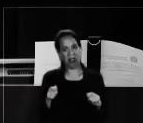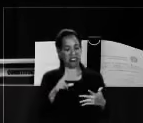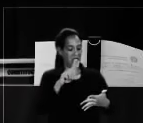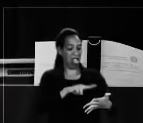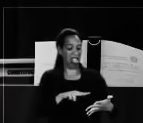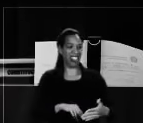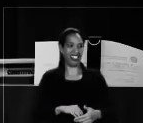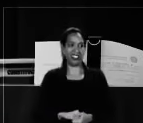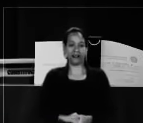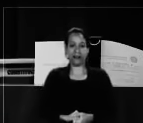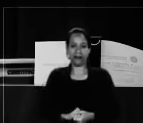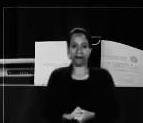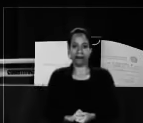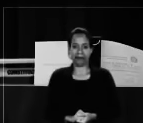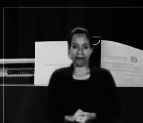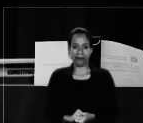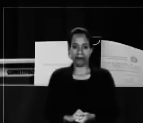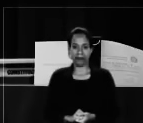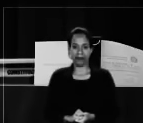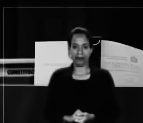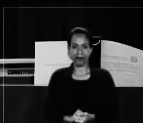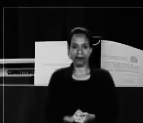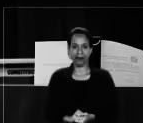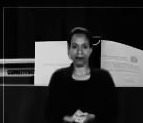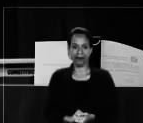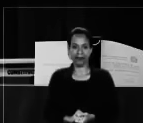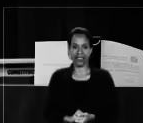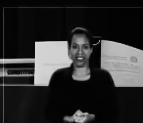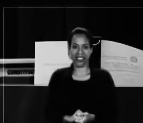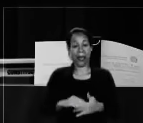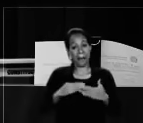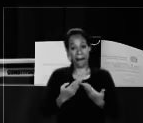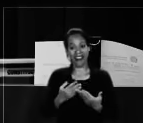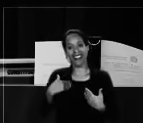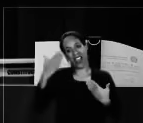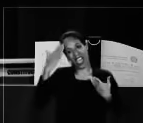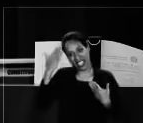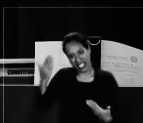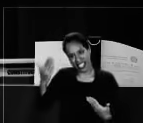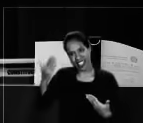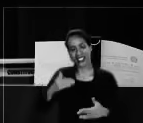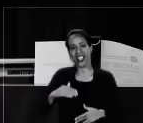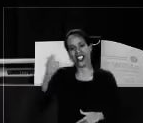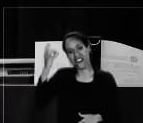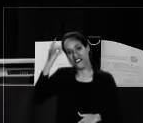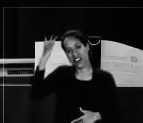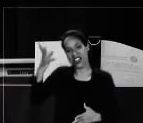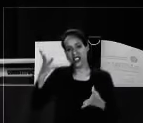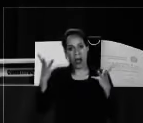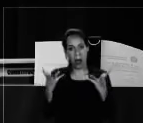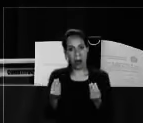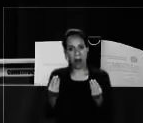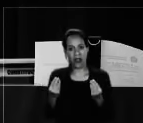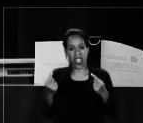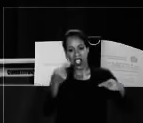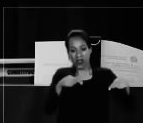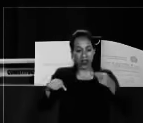Alexandre entra com a cara e o povo entra com o resto, desculpa, não dá. são absolutamente